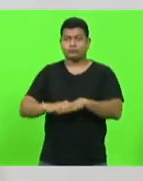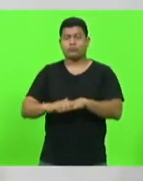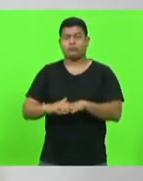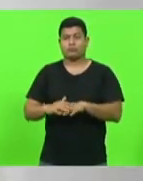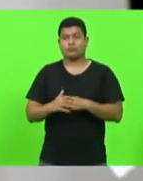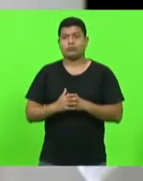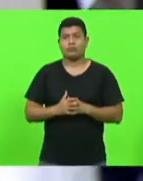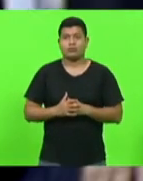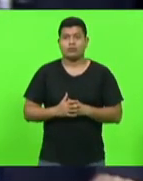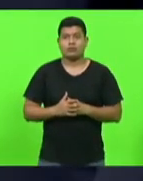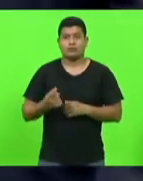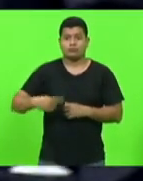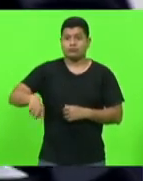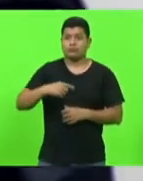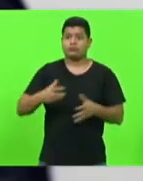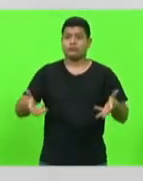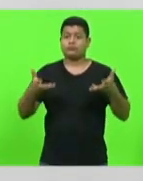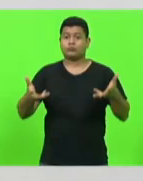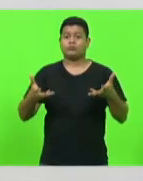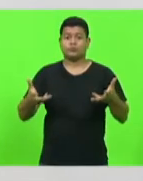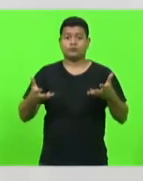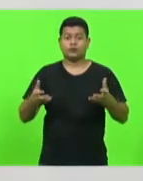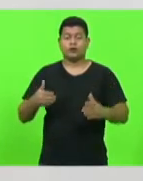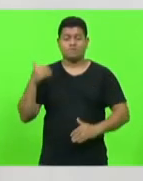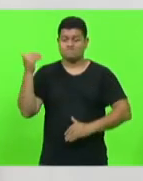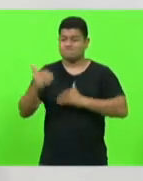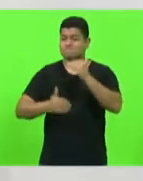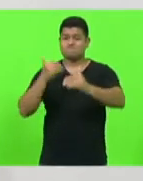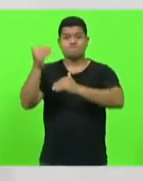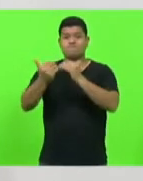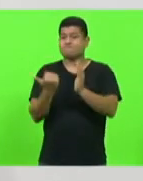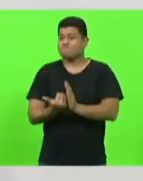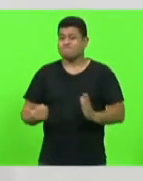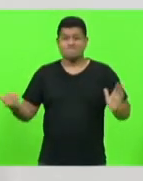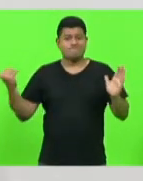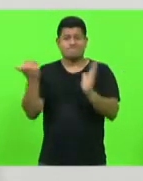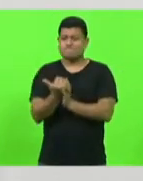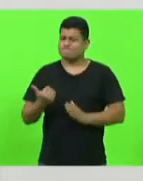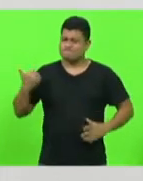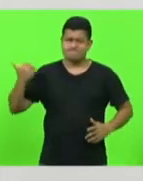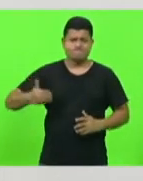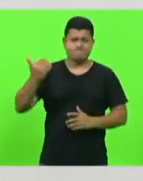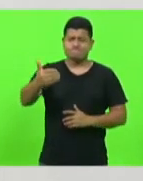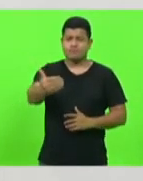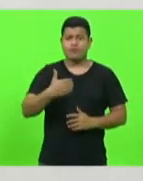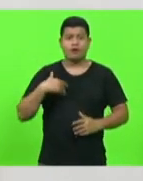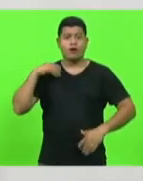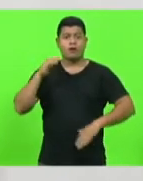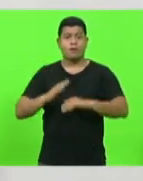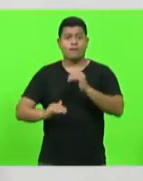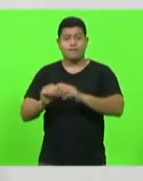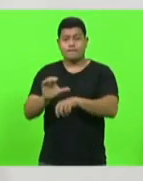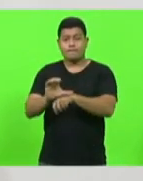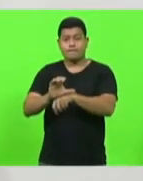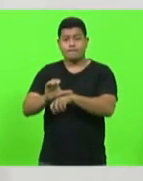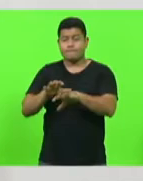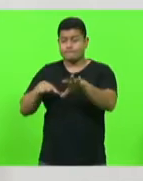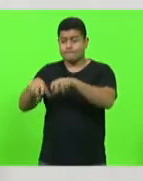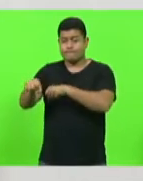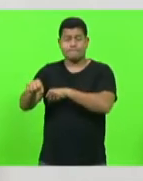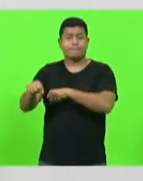Complementares. E nós queremos avançar cada vez mais na capacitação, na